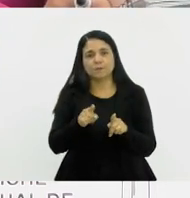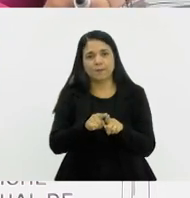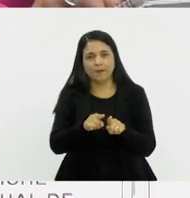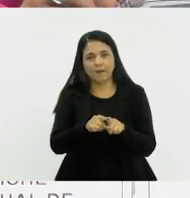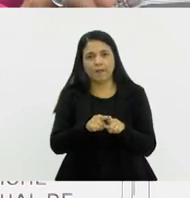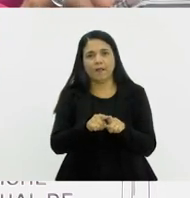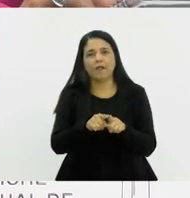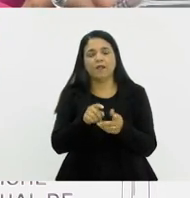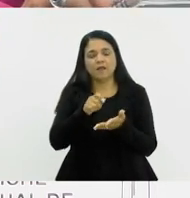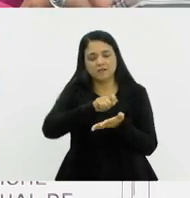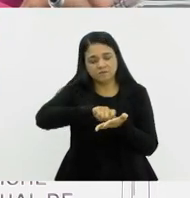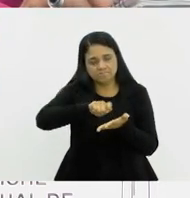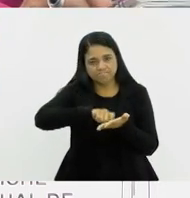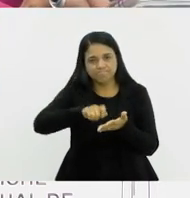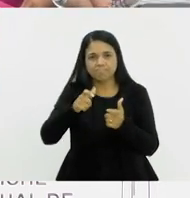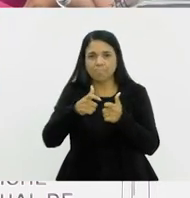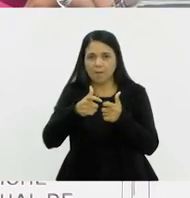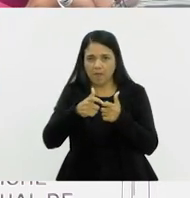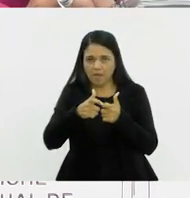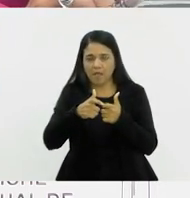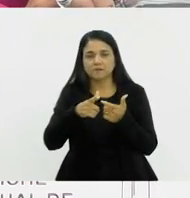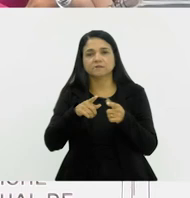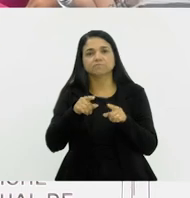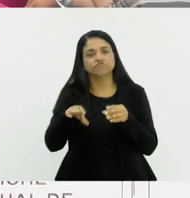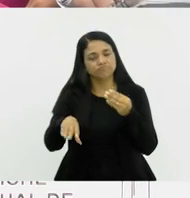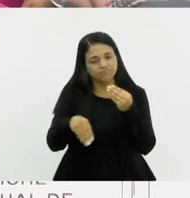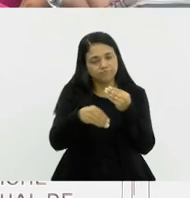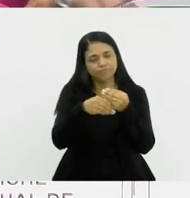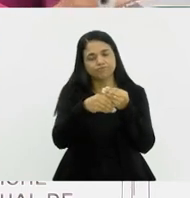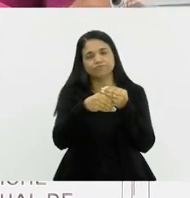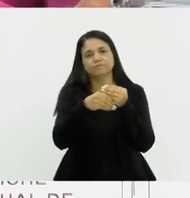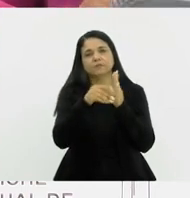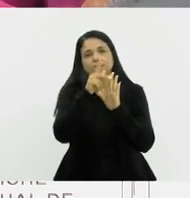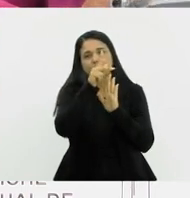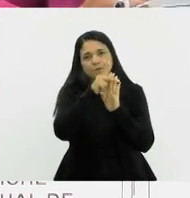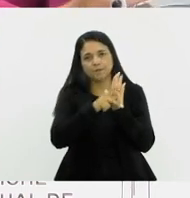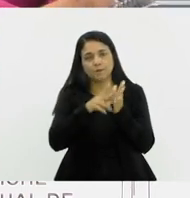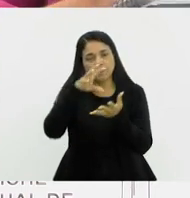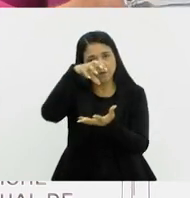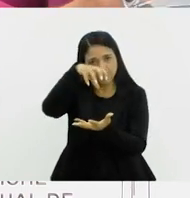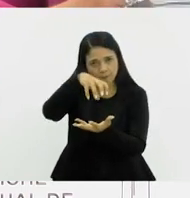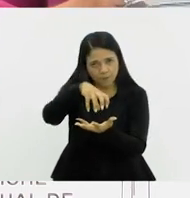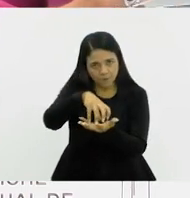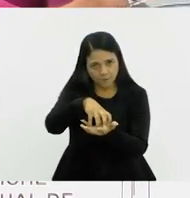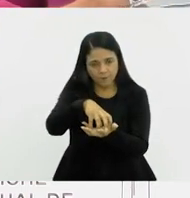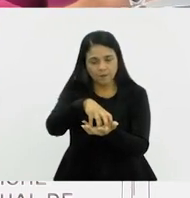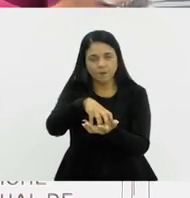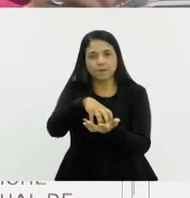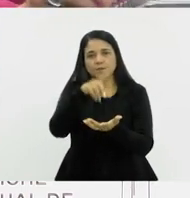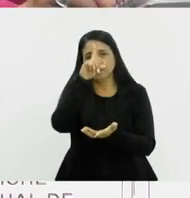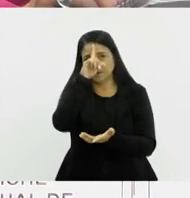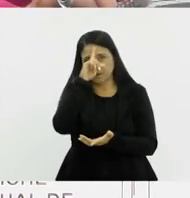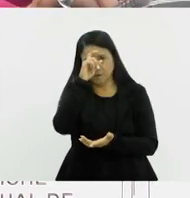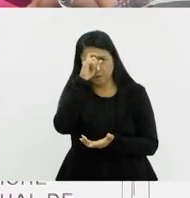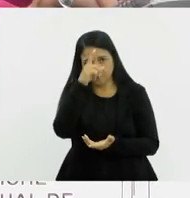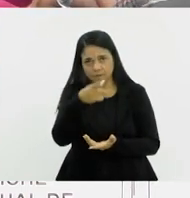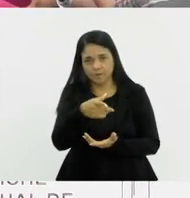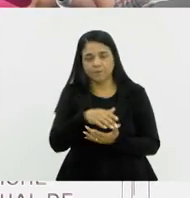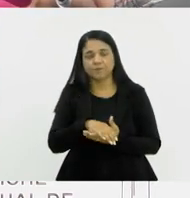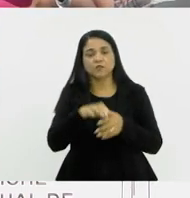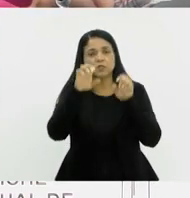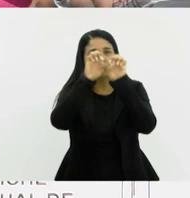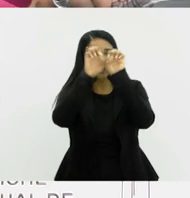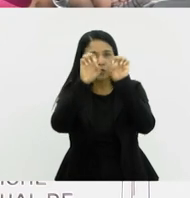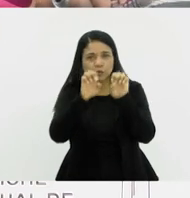a prescrição, tudo isso vai estar contemplado dentro dessa unidade, dessa